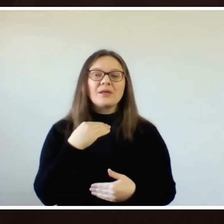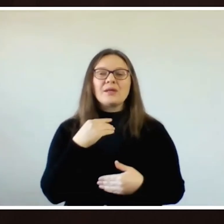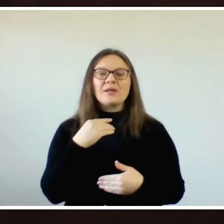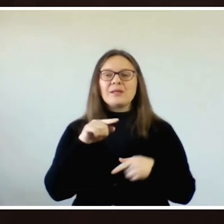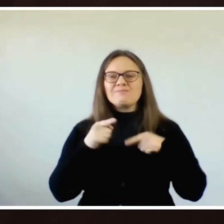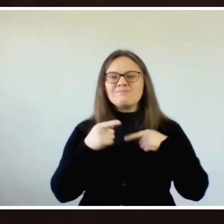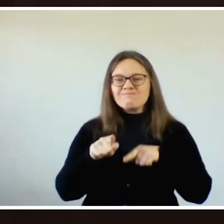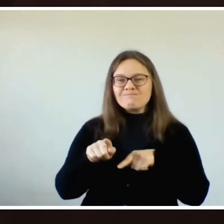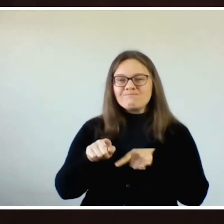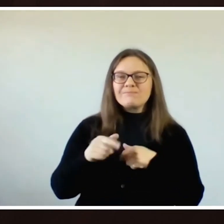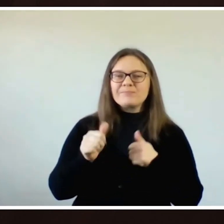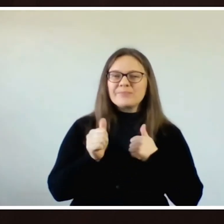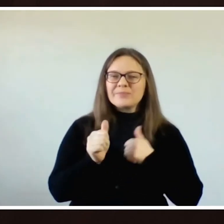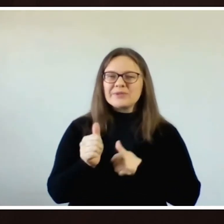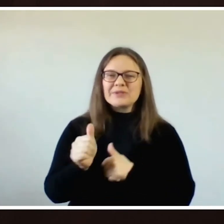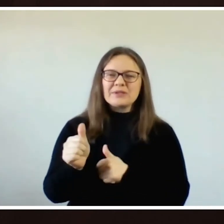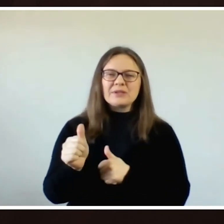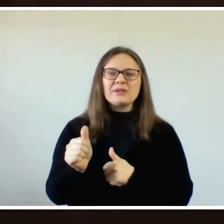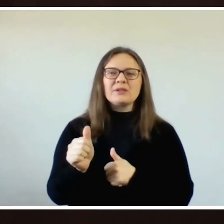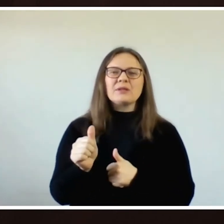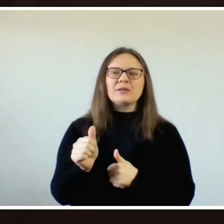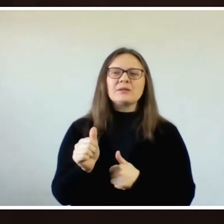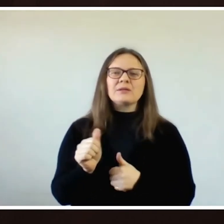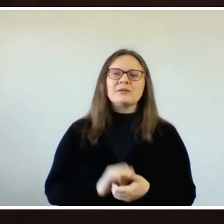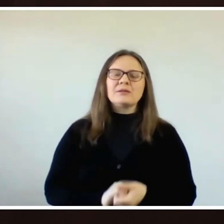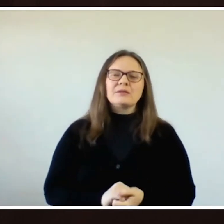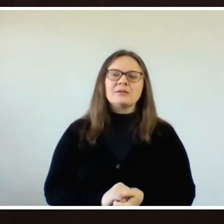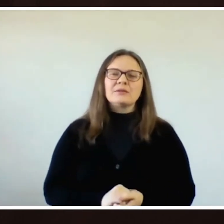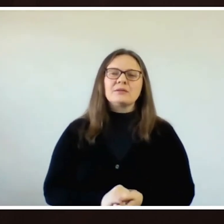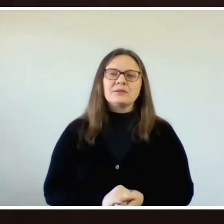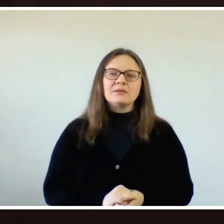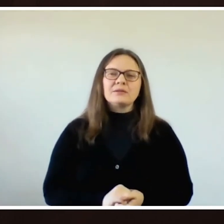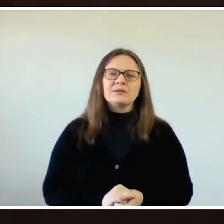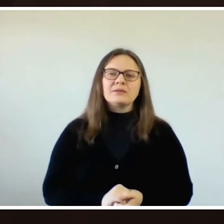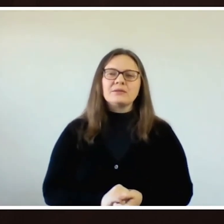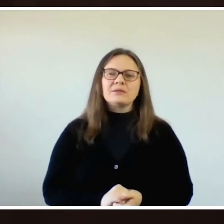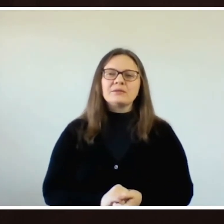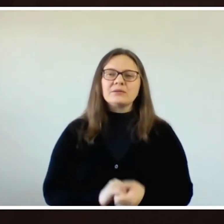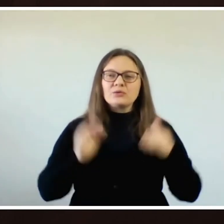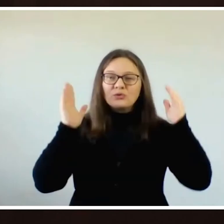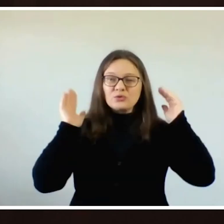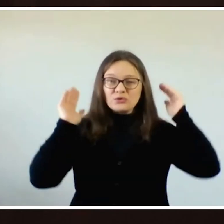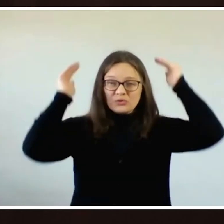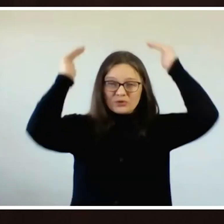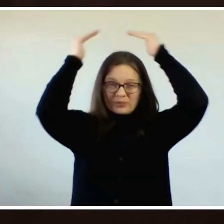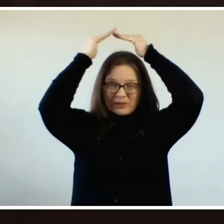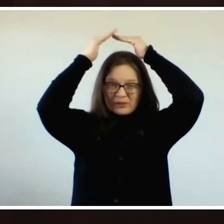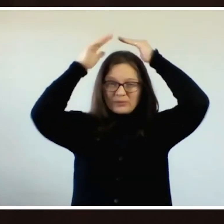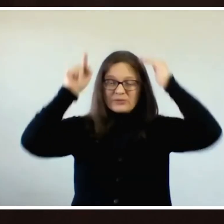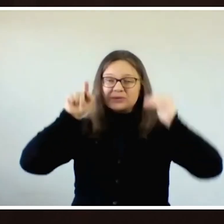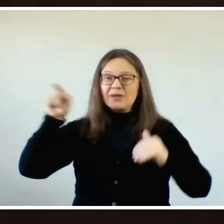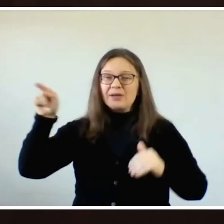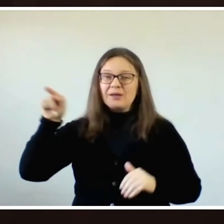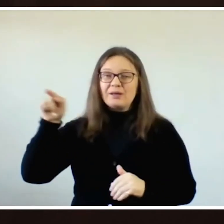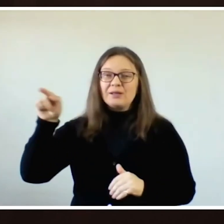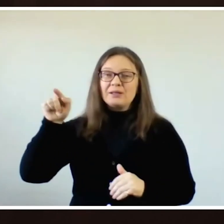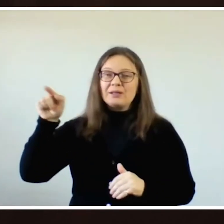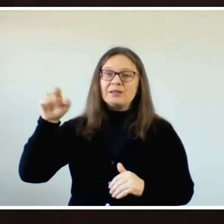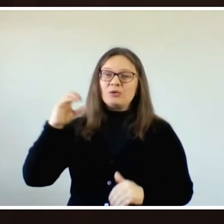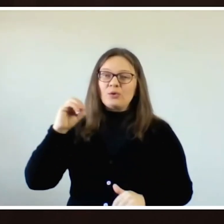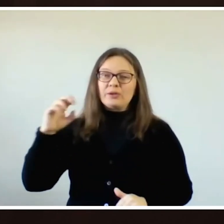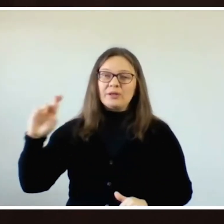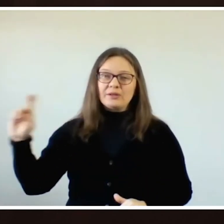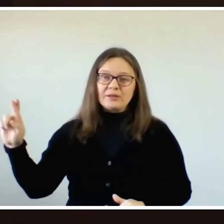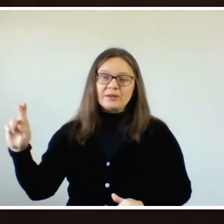dos bispos asiáticos da Ásia, do Império Oriental, né, favoráveis ao arianismo. Após um exílio